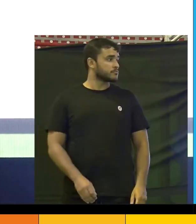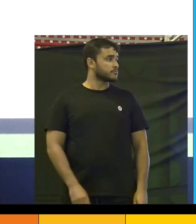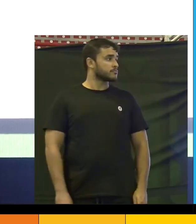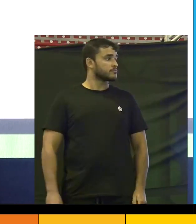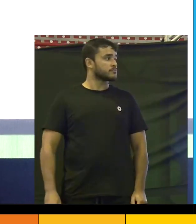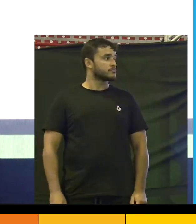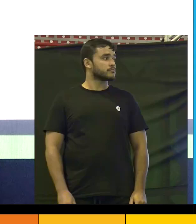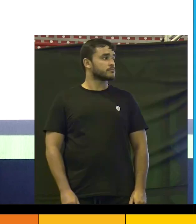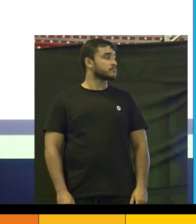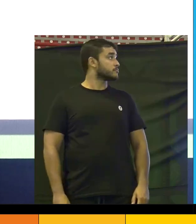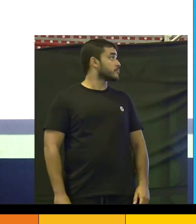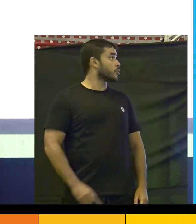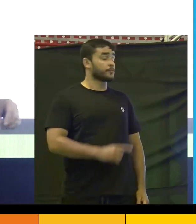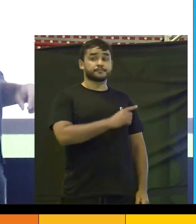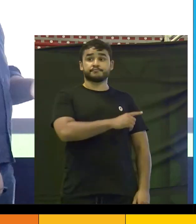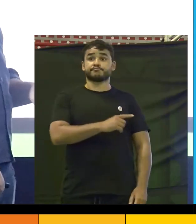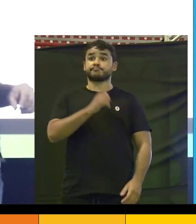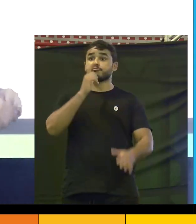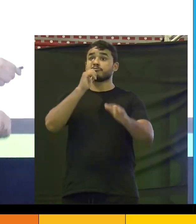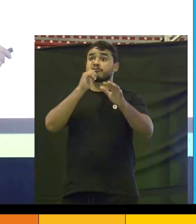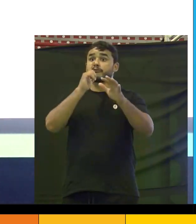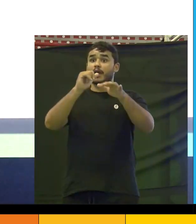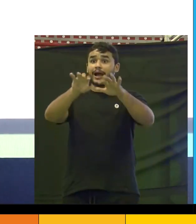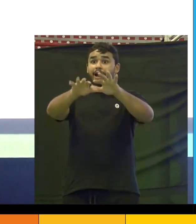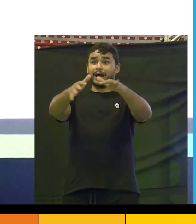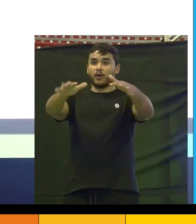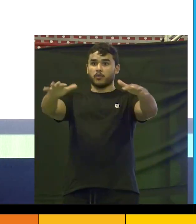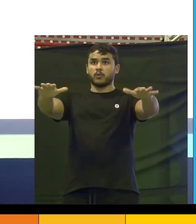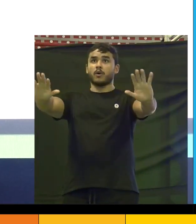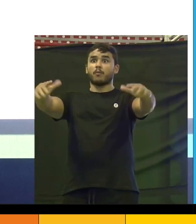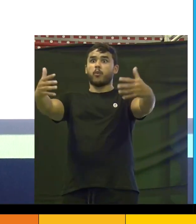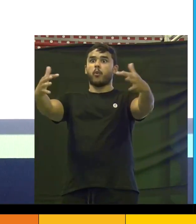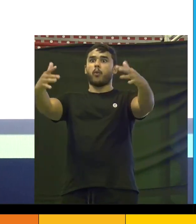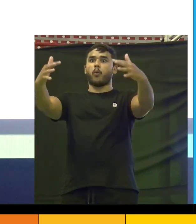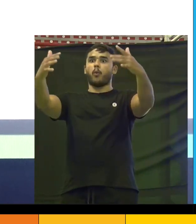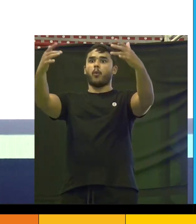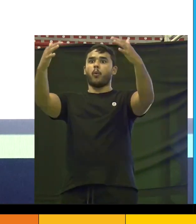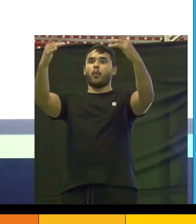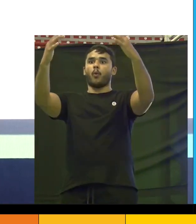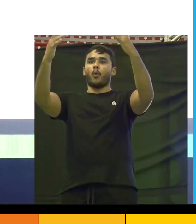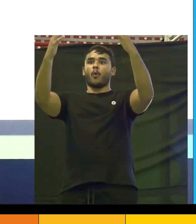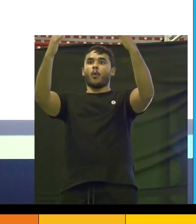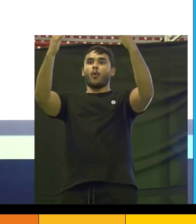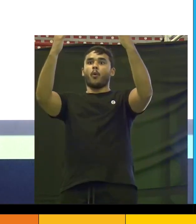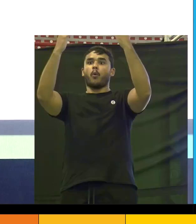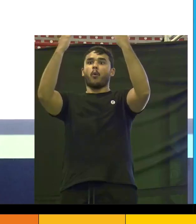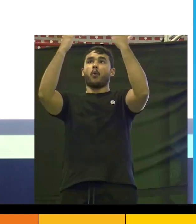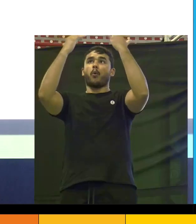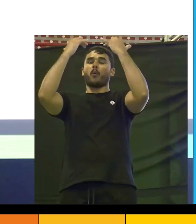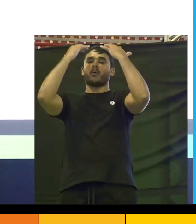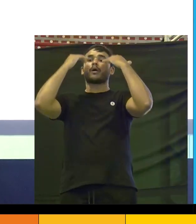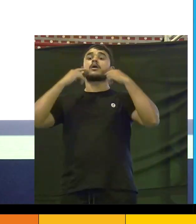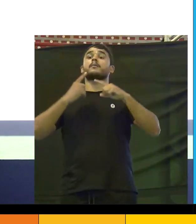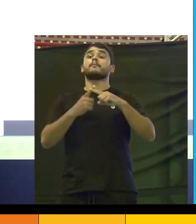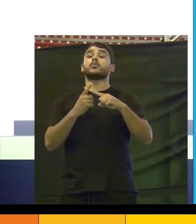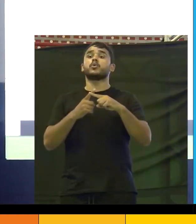vai entender. O tsunami é uma série de ondas gigantes que se formam através de